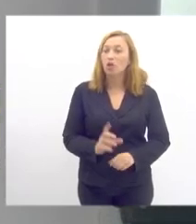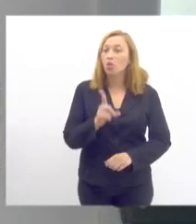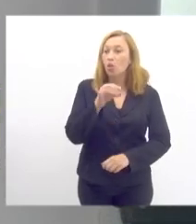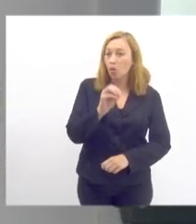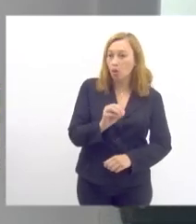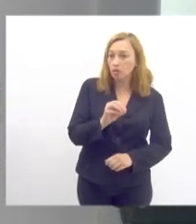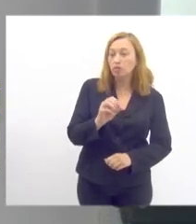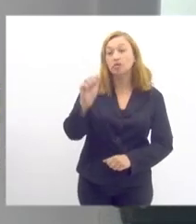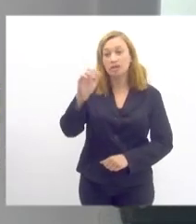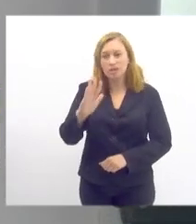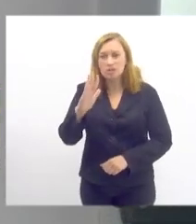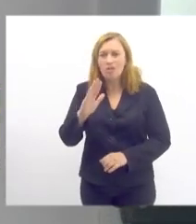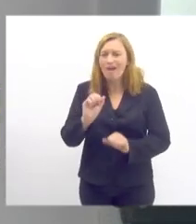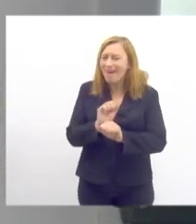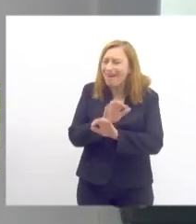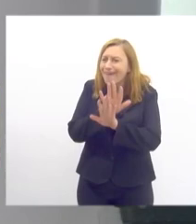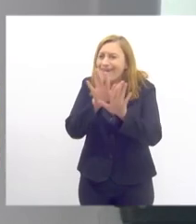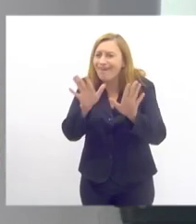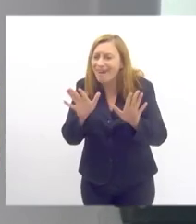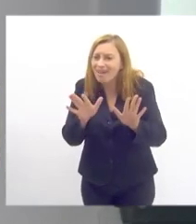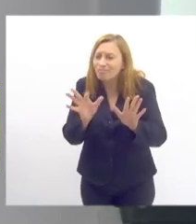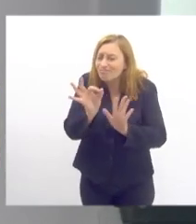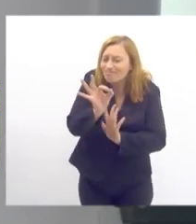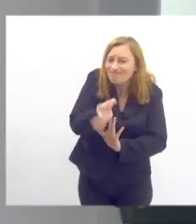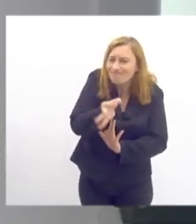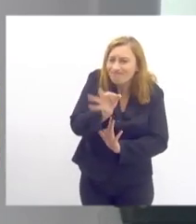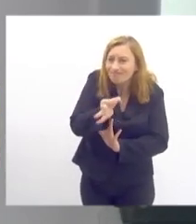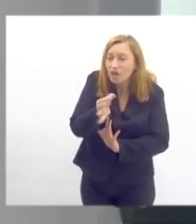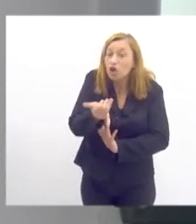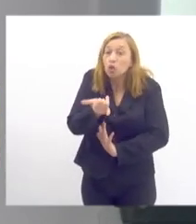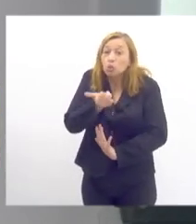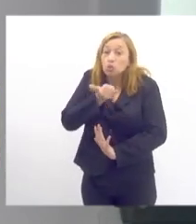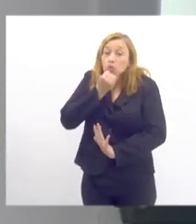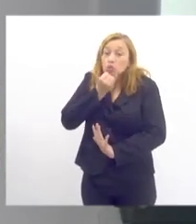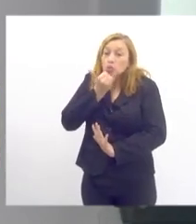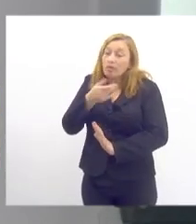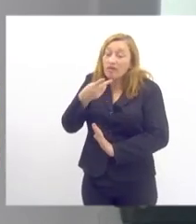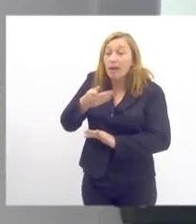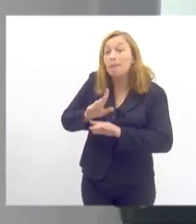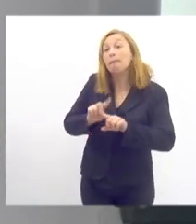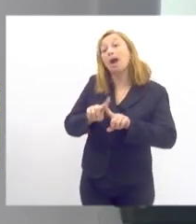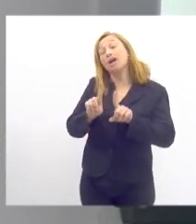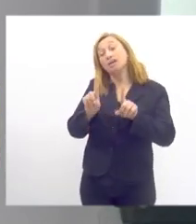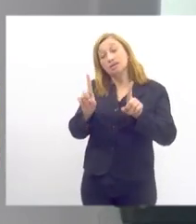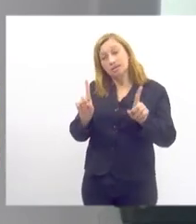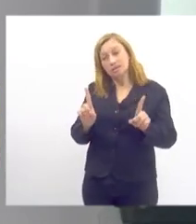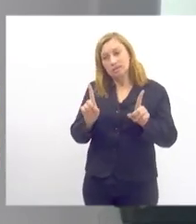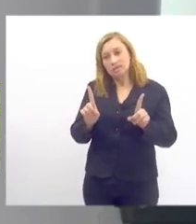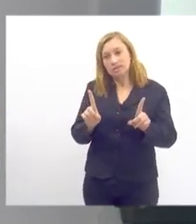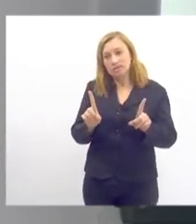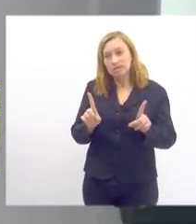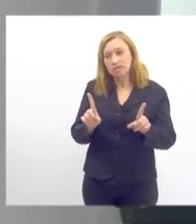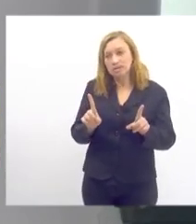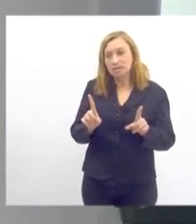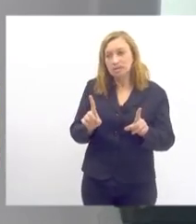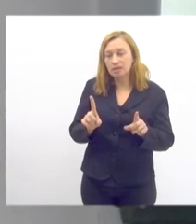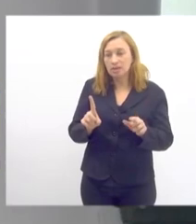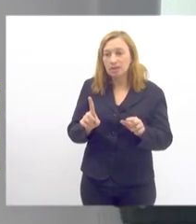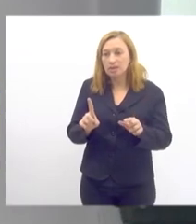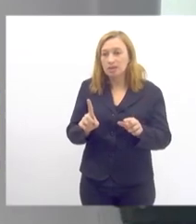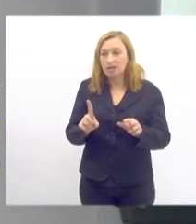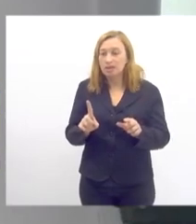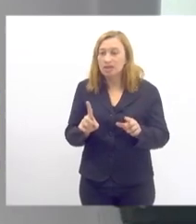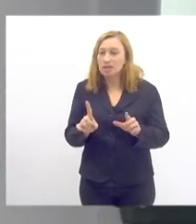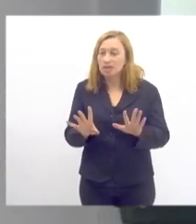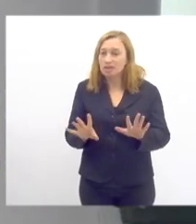Nacional, ele é bem claro, bem taxativo, desculpa a redundância, mas essa contraprestação